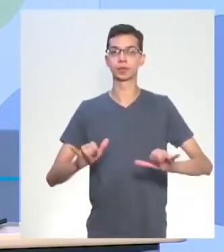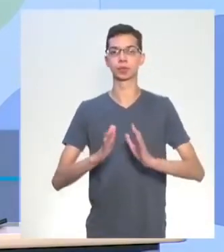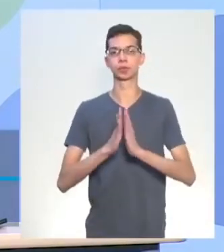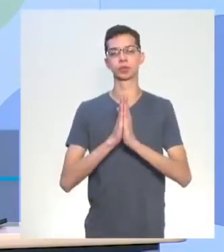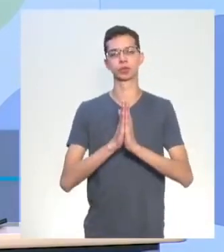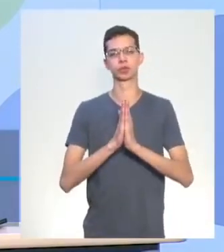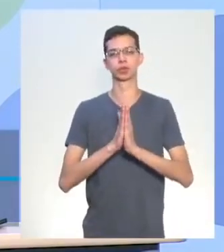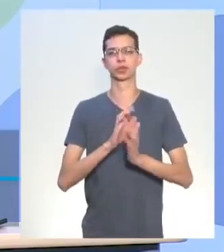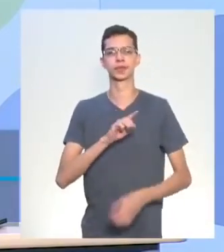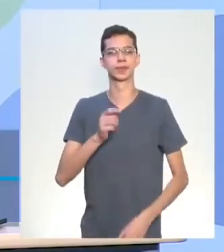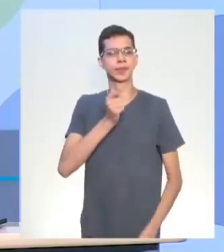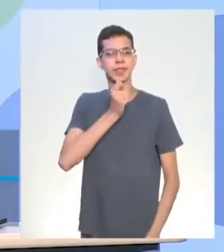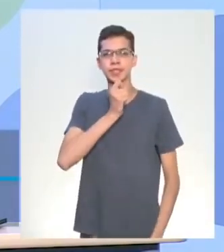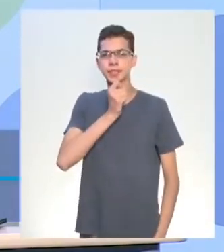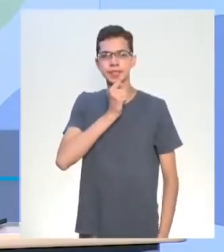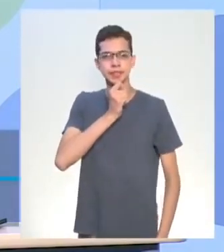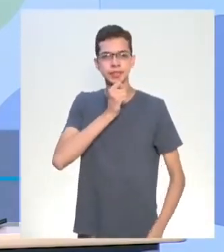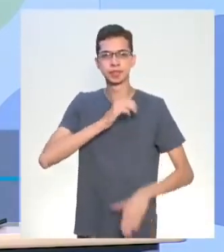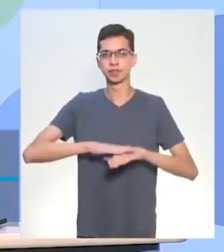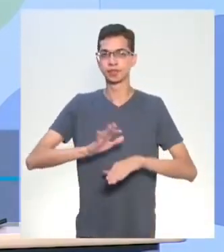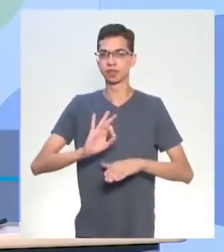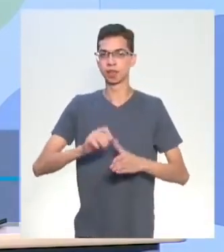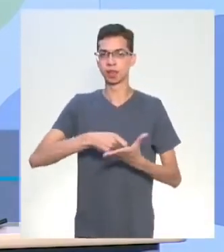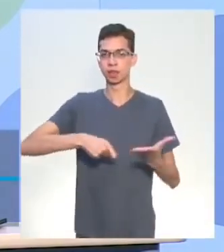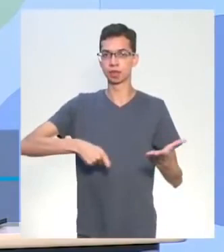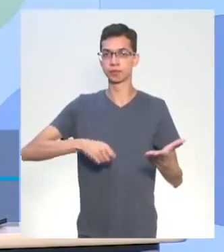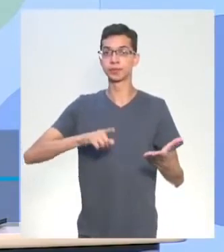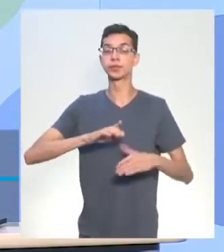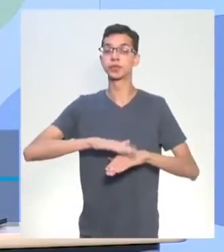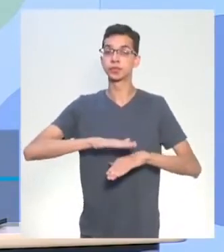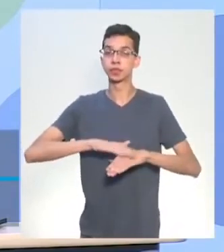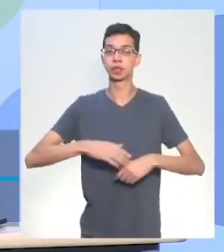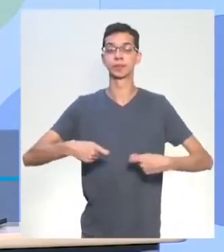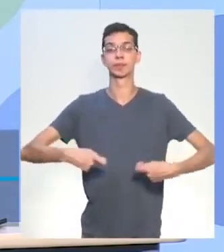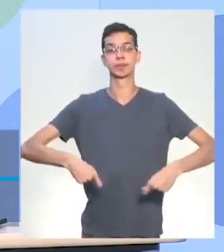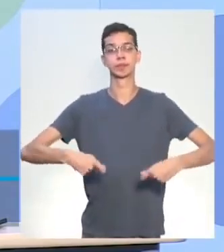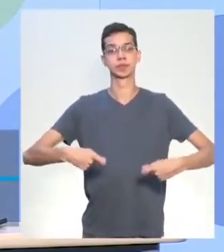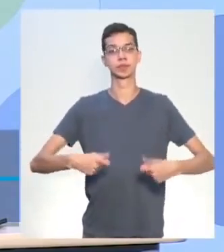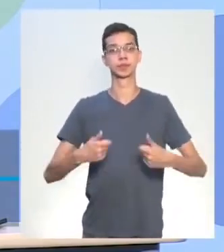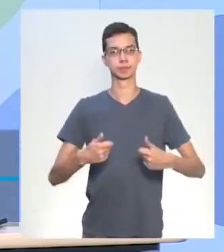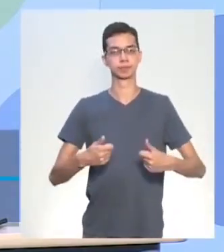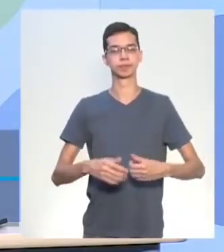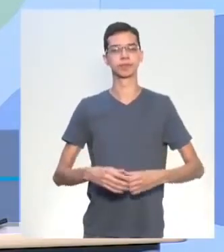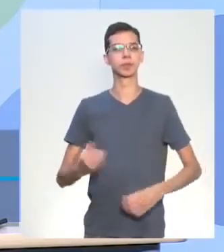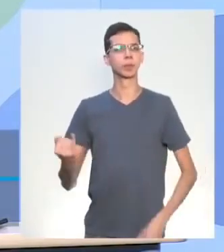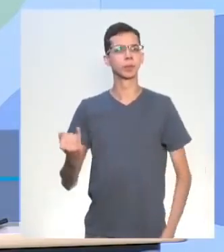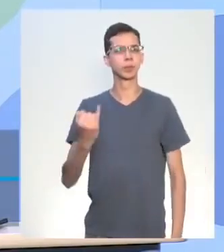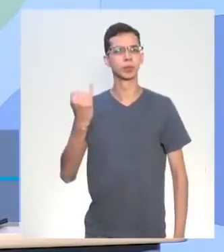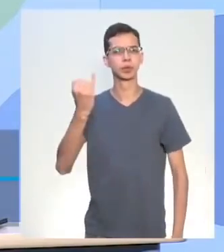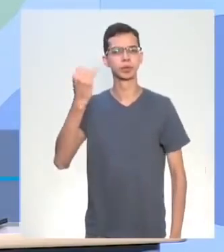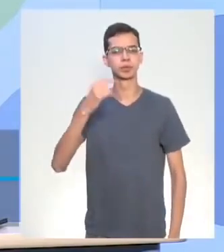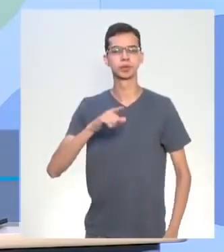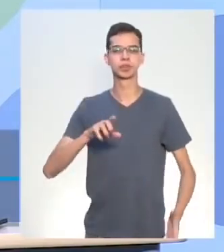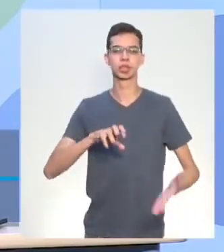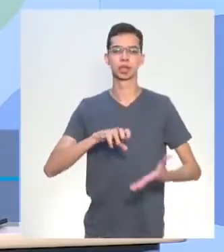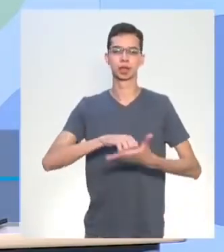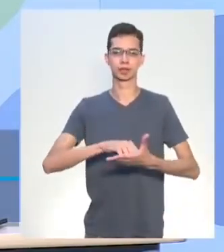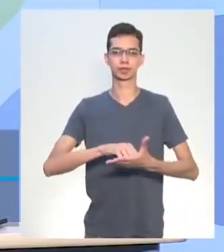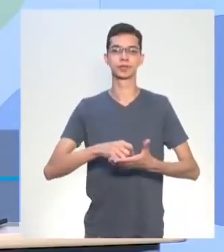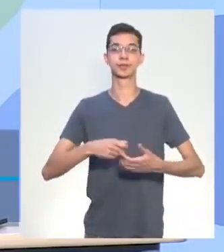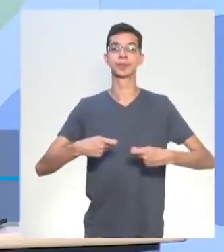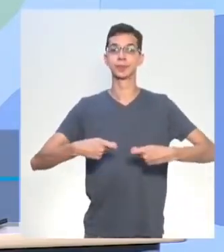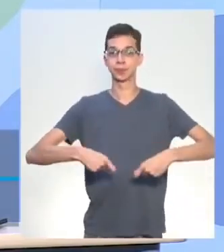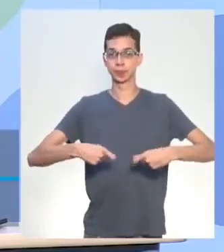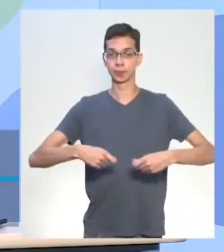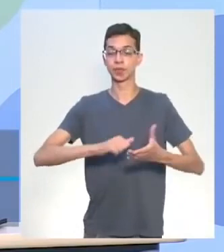fez a AP, que o faça, tá? E ainda a sequência digital lá na sede. Então, é extremamente importante vocês, né, fazerem